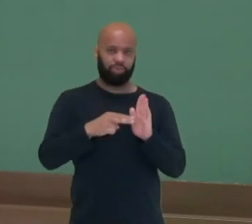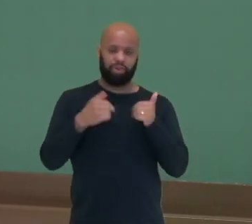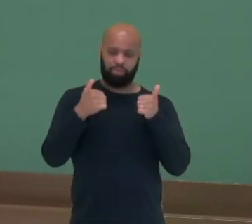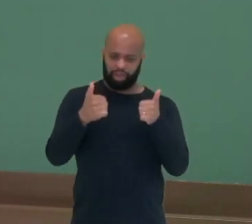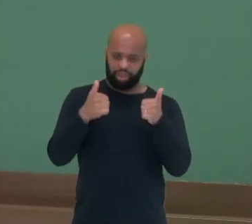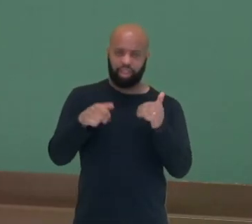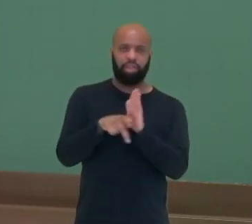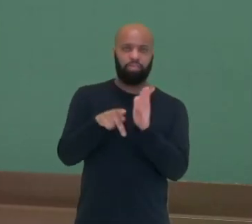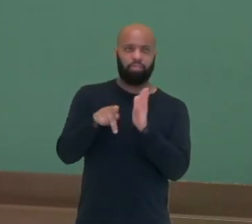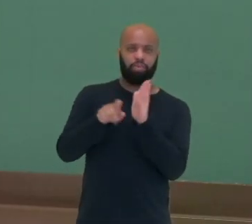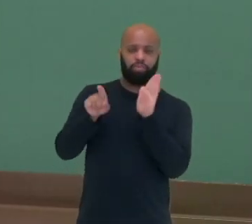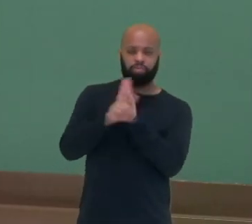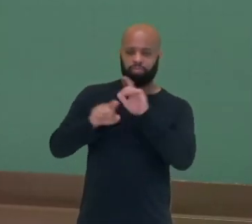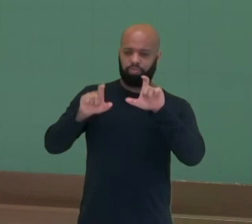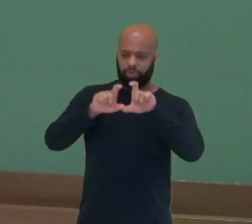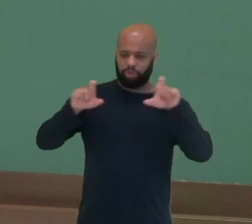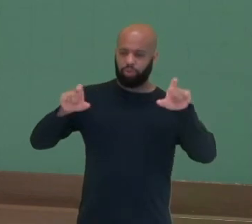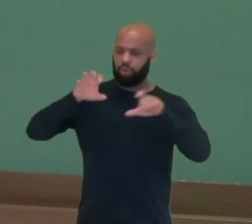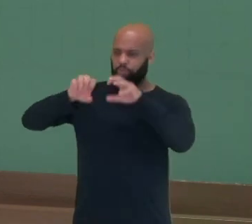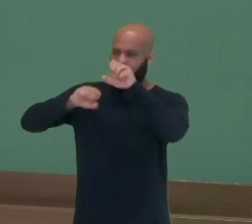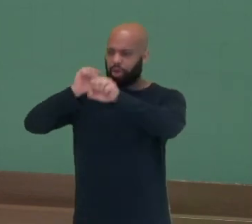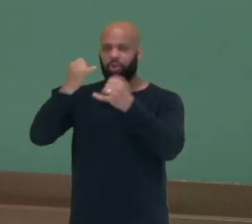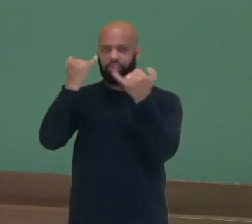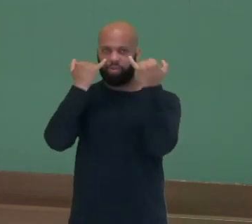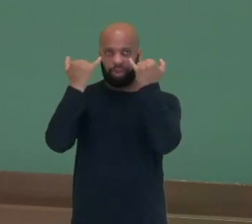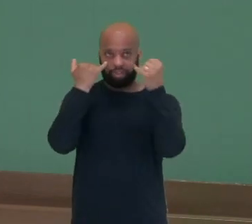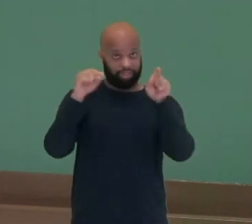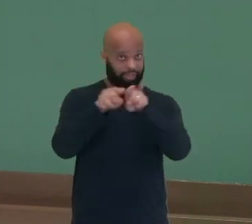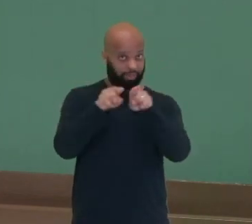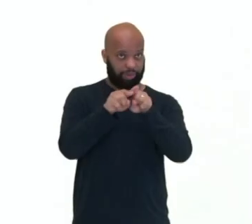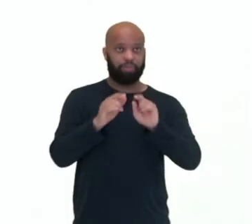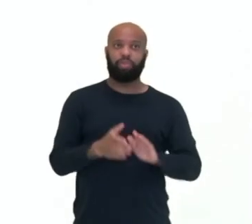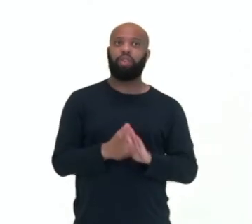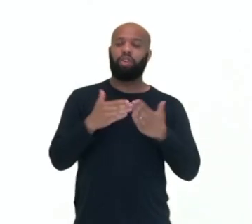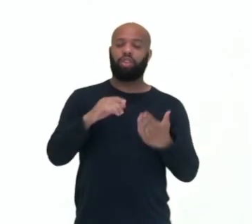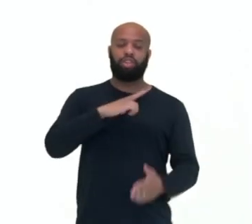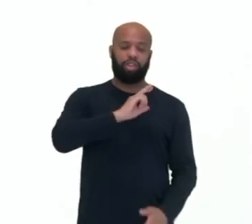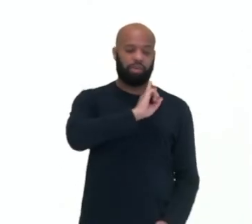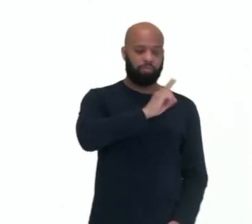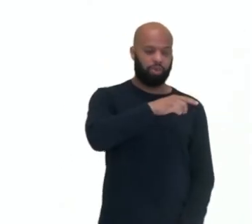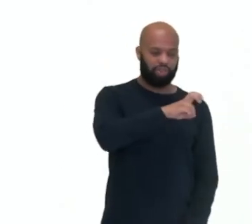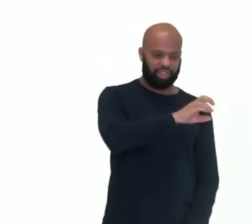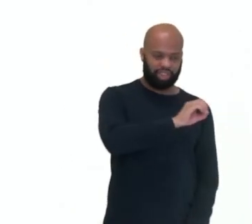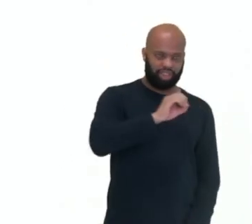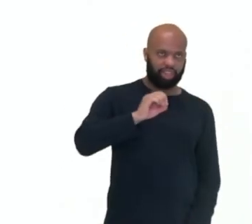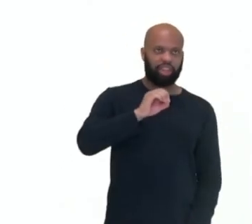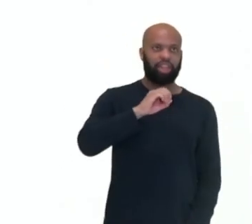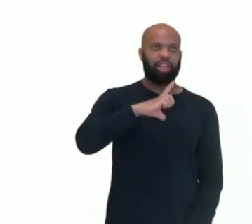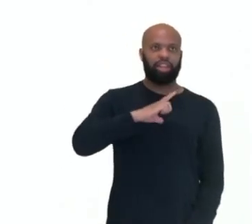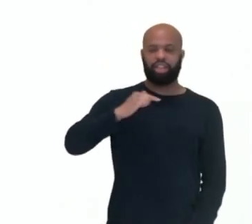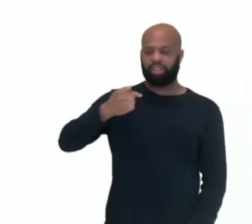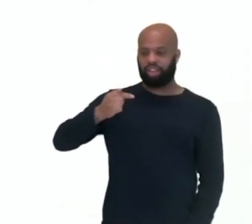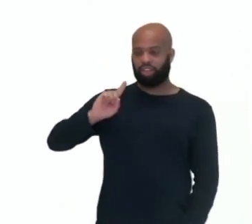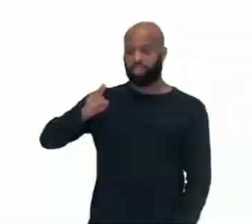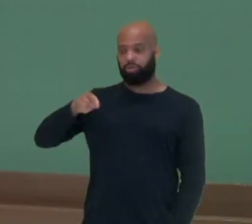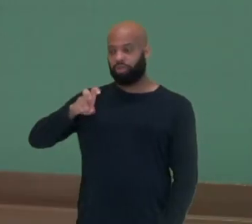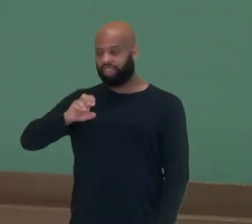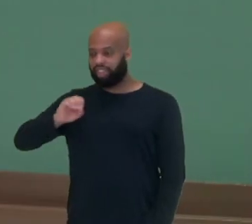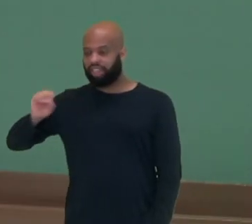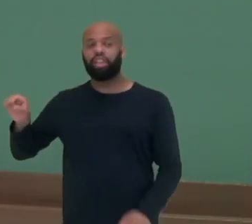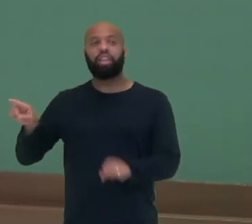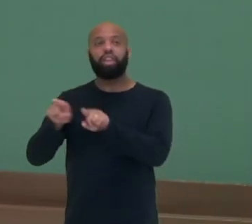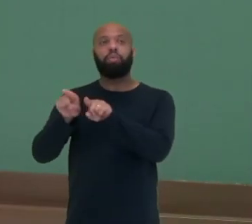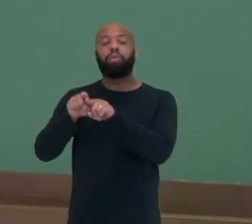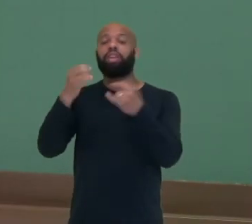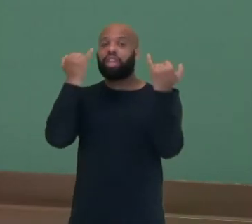enunciado? Tirou os dados? Tirou as informações? 1.500, 7.500 são